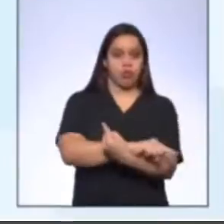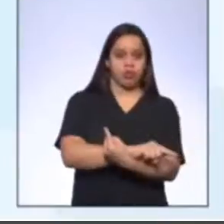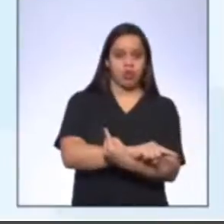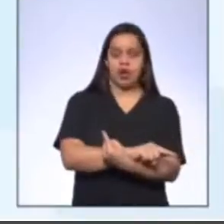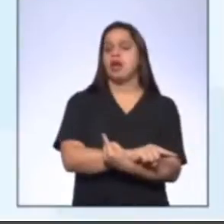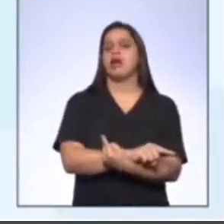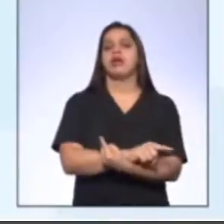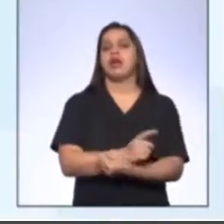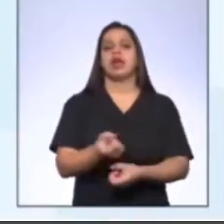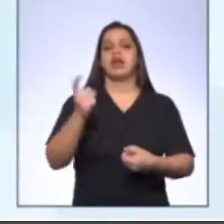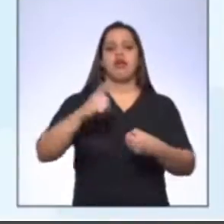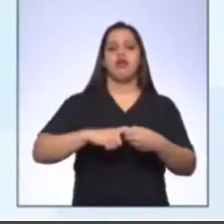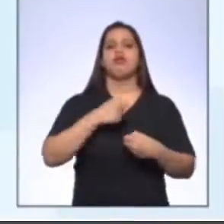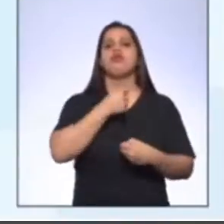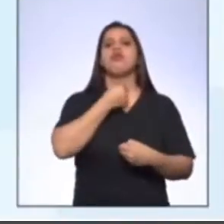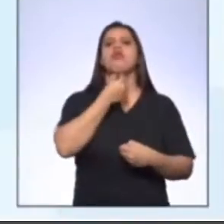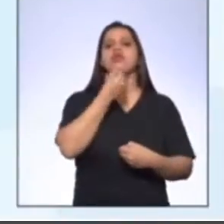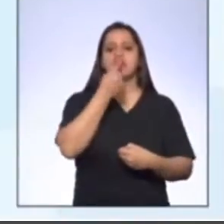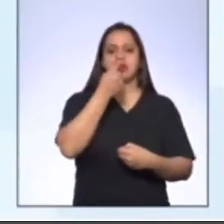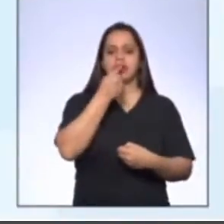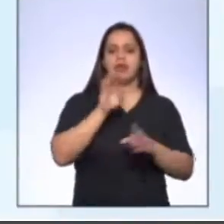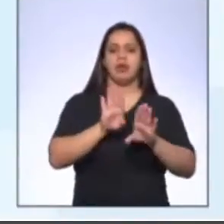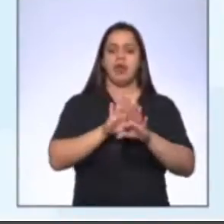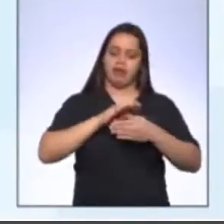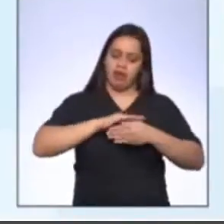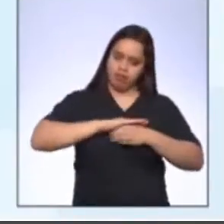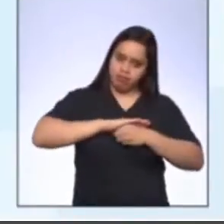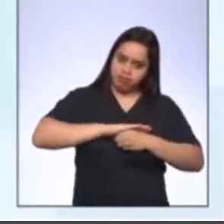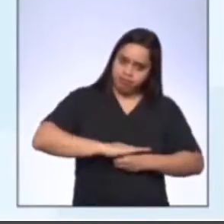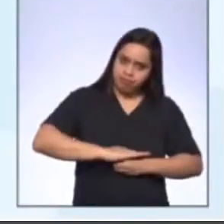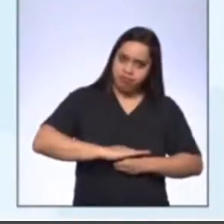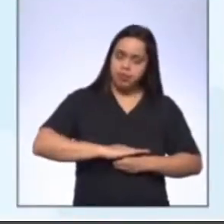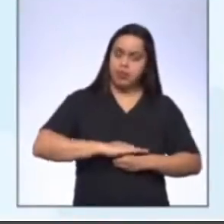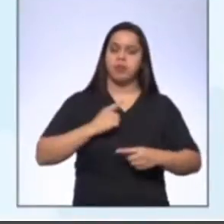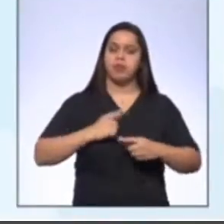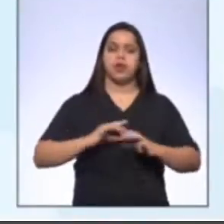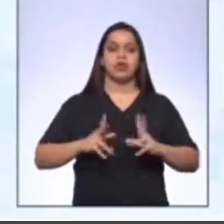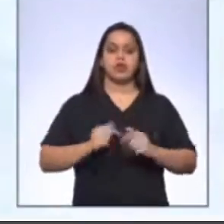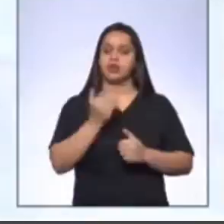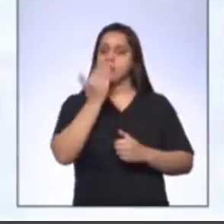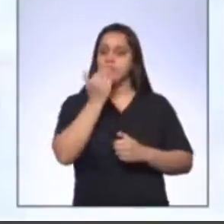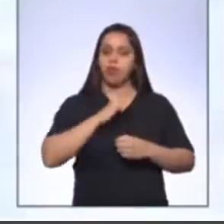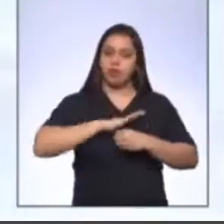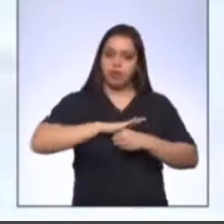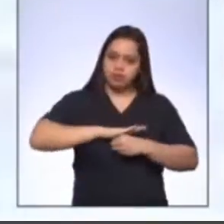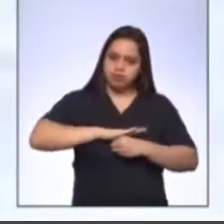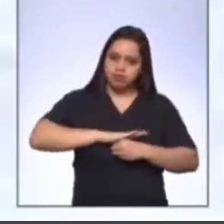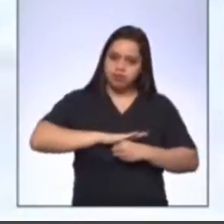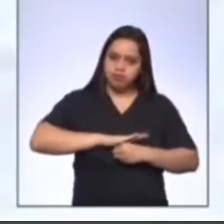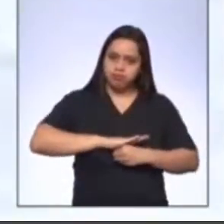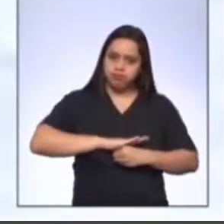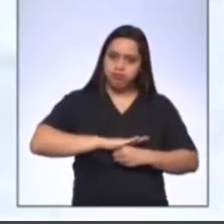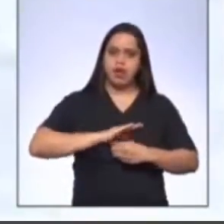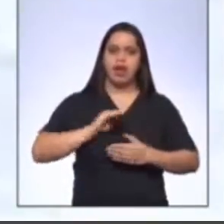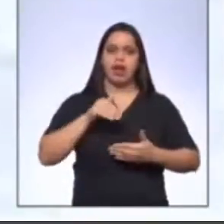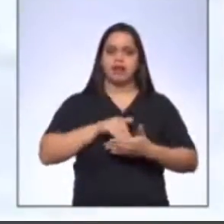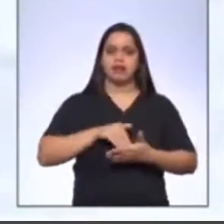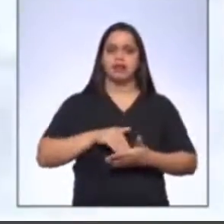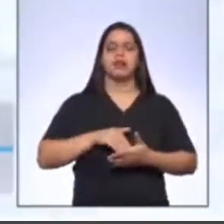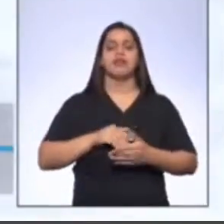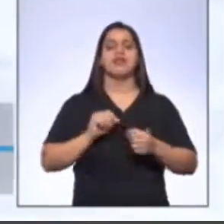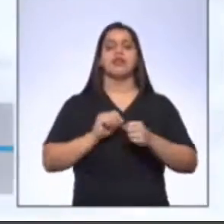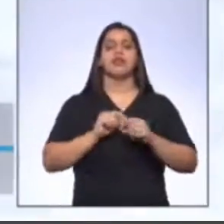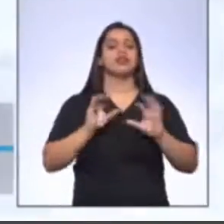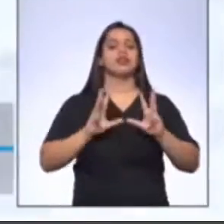até o estômago graças a esses movimentos peristálticos tá eles vão apertando a comida empurrando ela para baixo tá bom então eu apertando mesmo